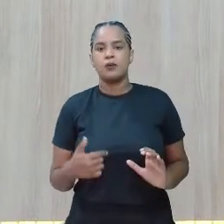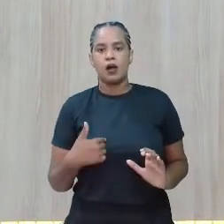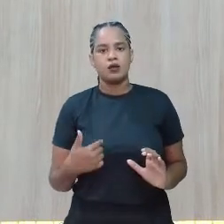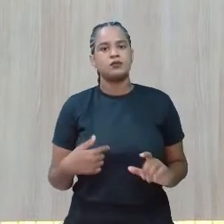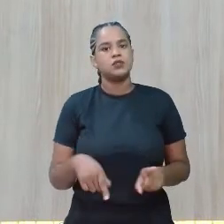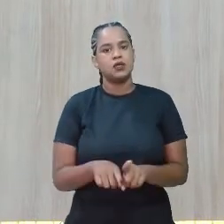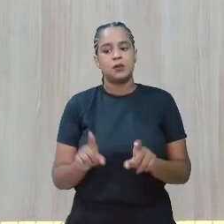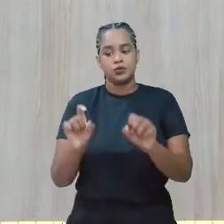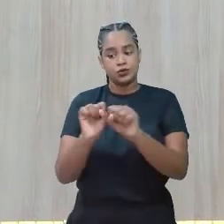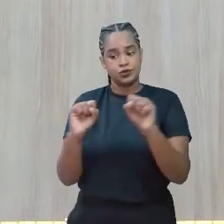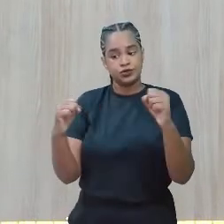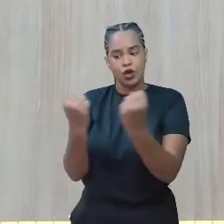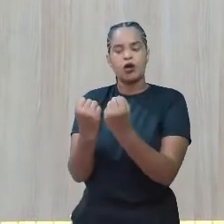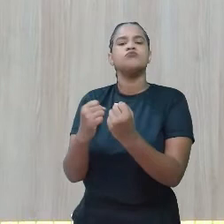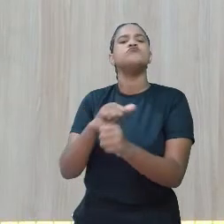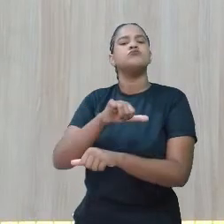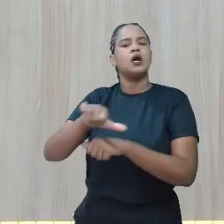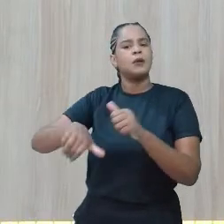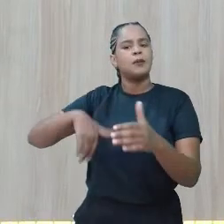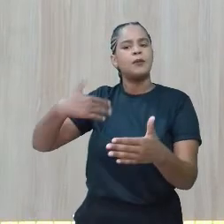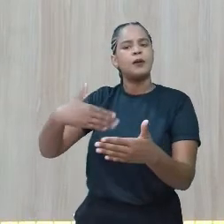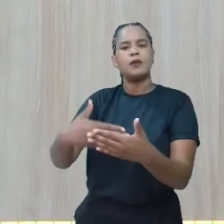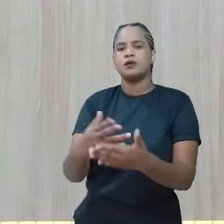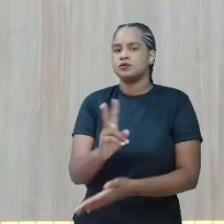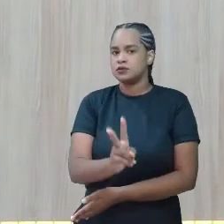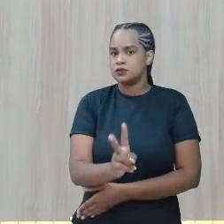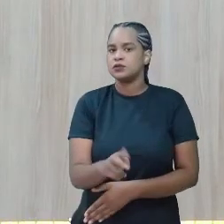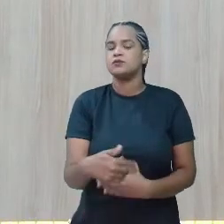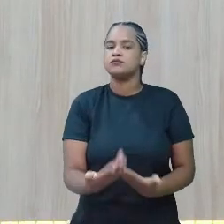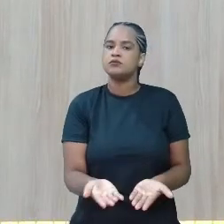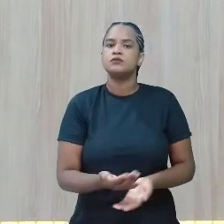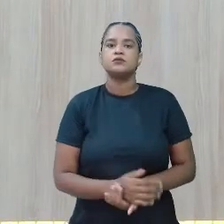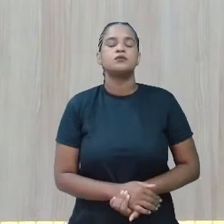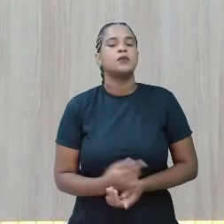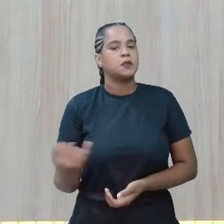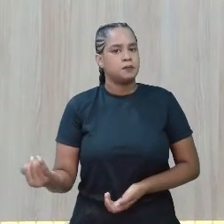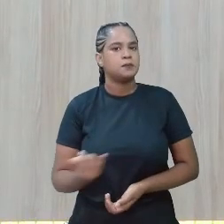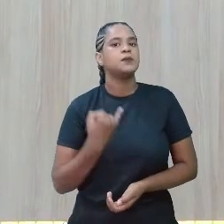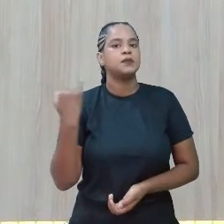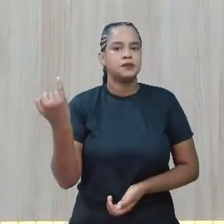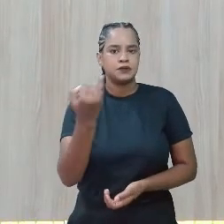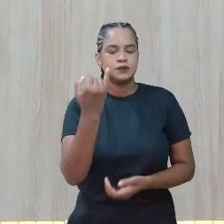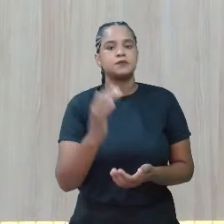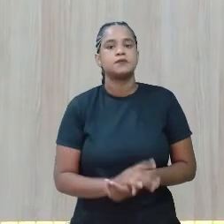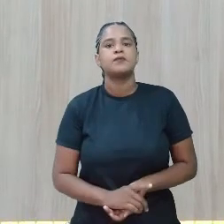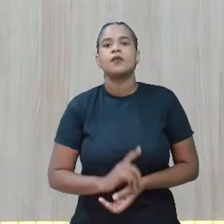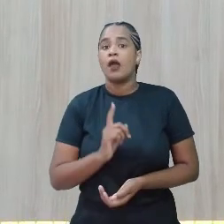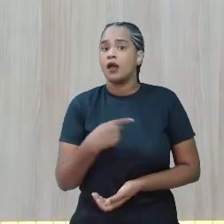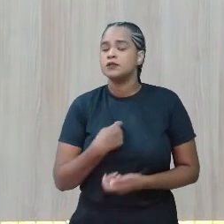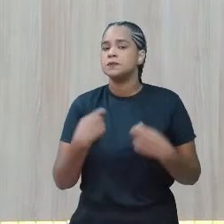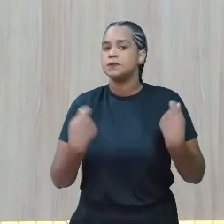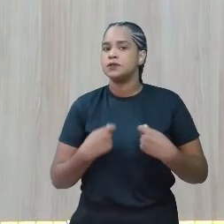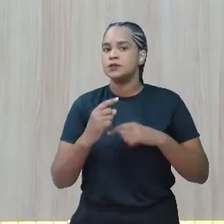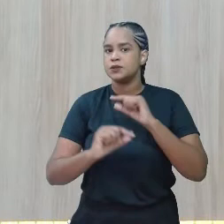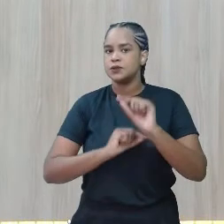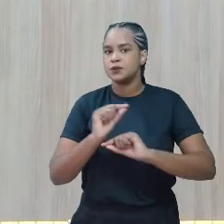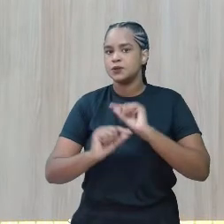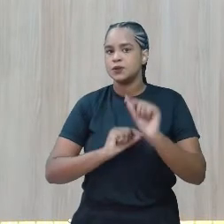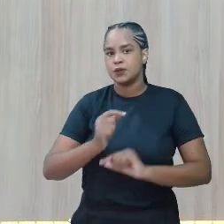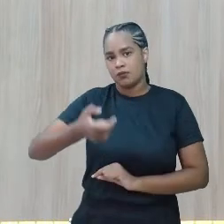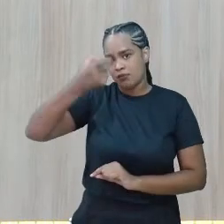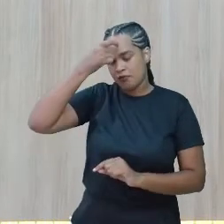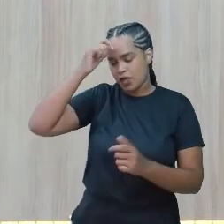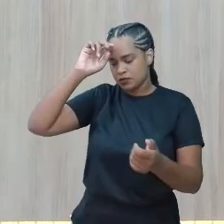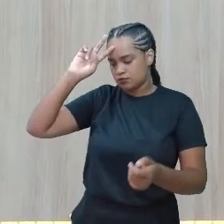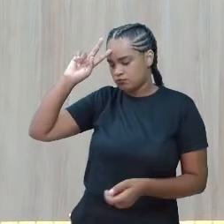da sociedade está mudando a cada dia. E isso é muito importante. E nós precisamos mudar a nossa mente,